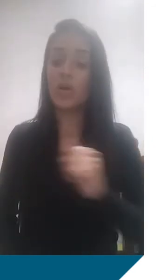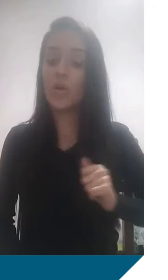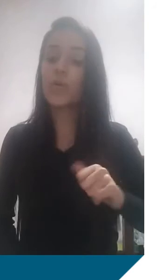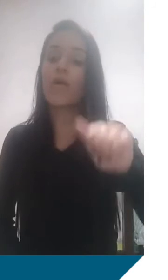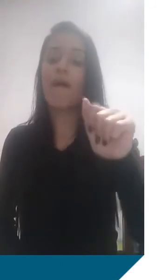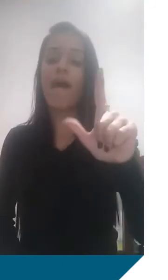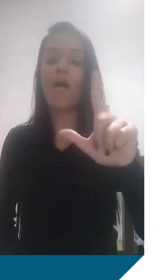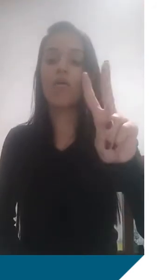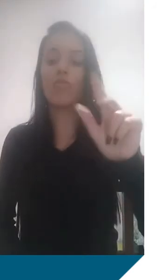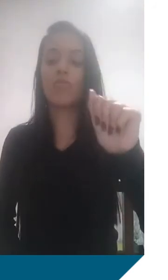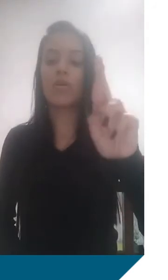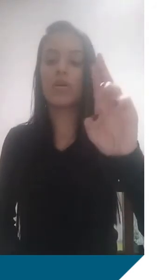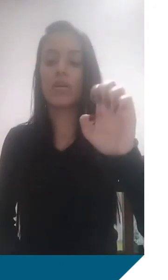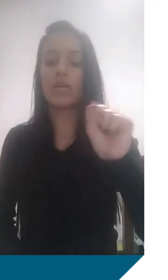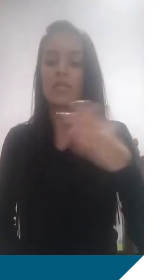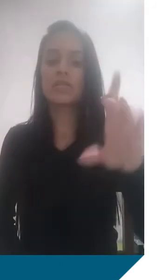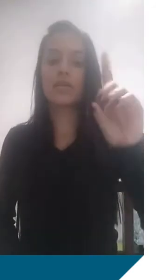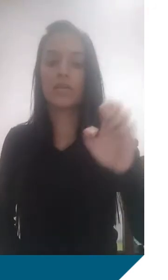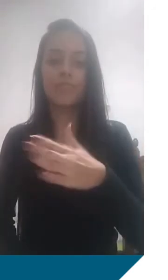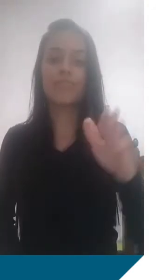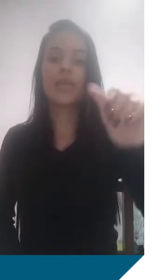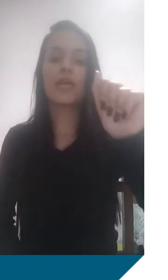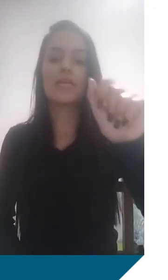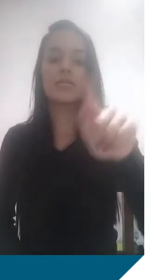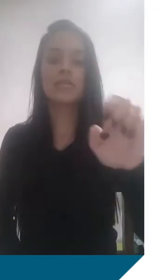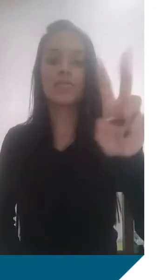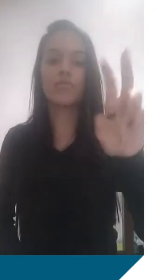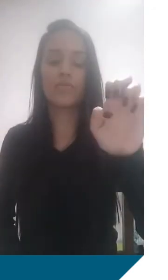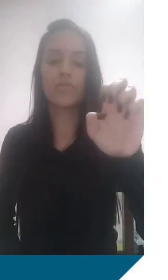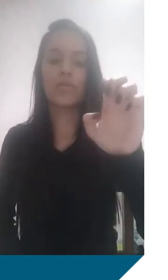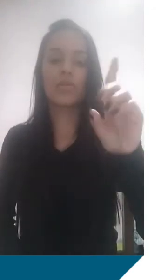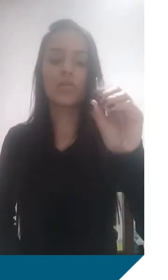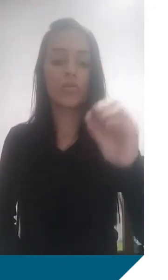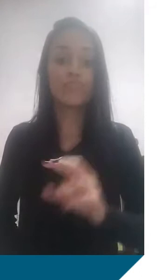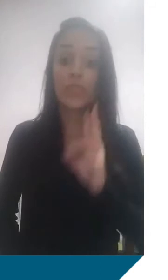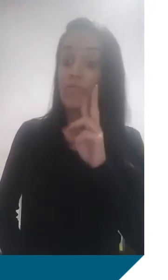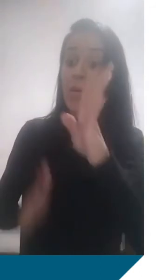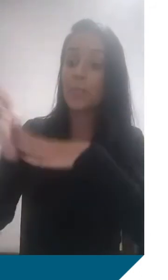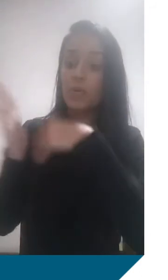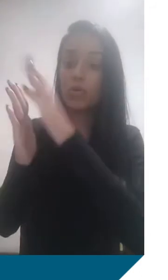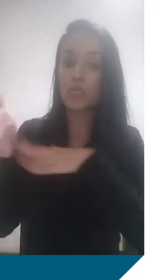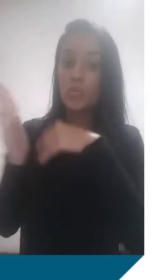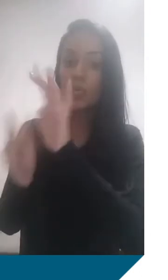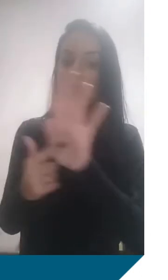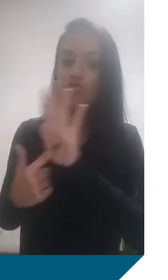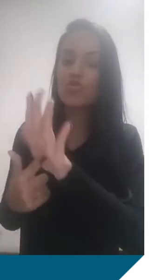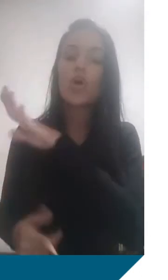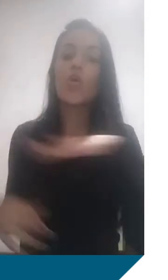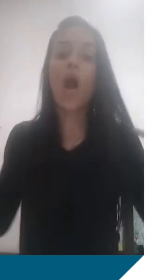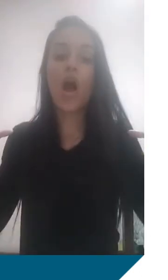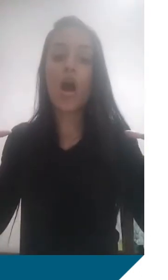Junqueira Freire, Fagundes Varela e Casimiro de Abreu. Aqui temos a pintura de Horácio Vernet, O Anjo da Morte,